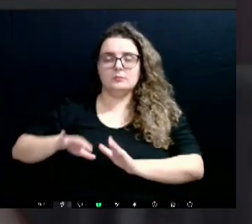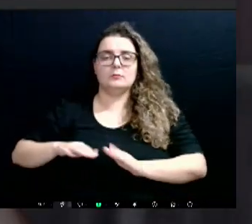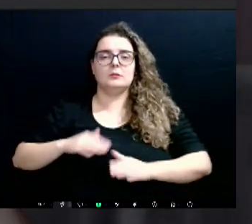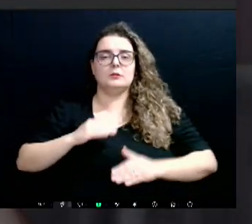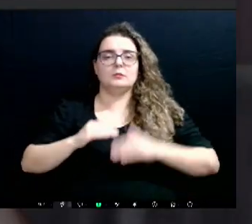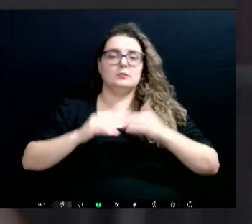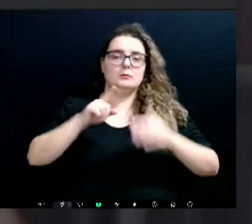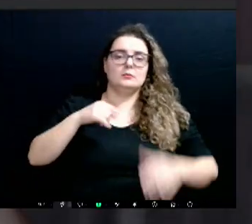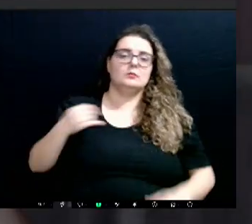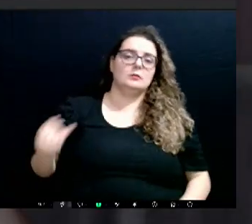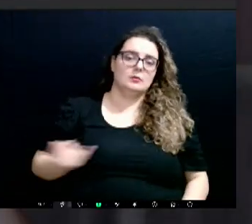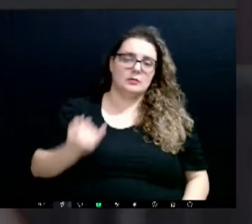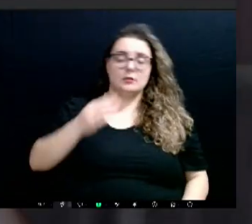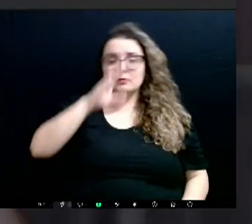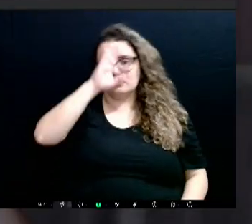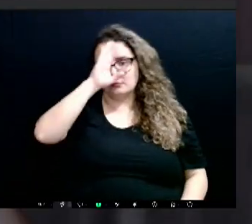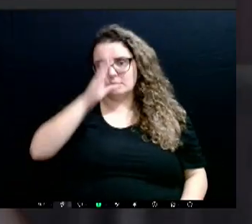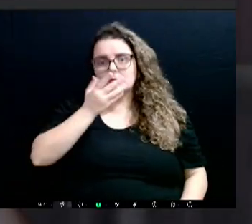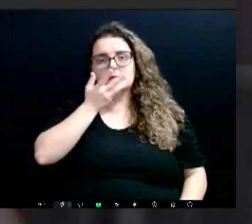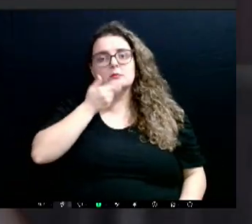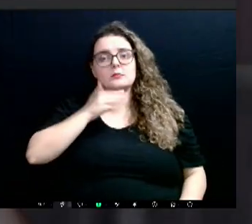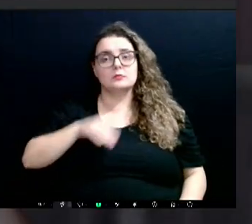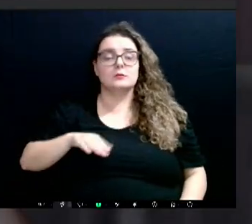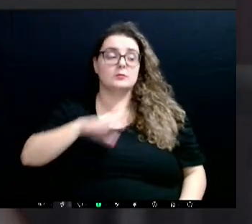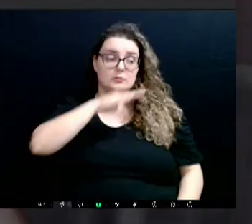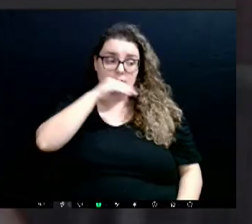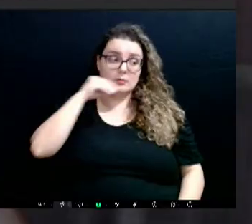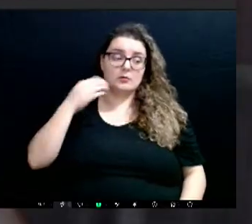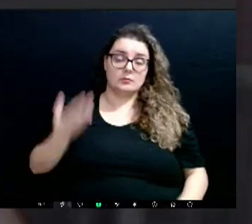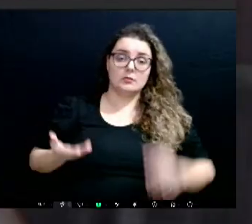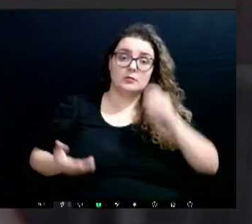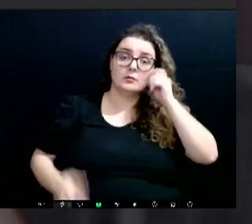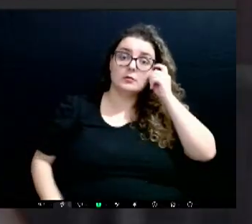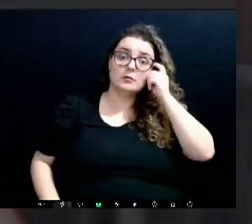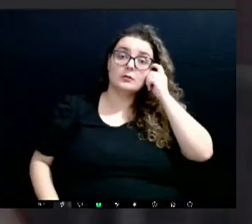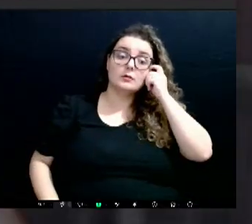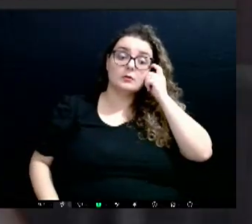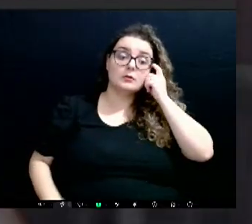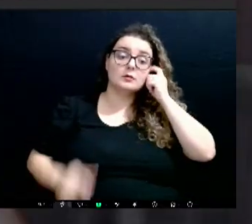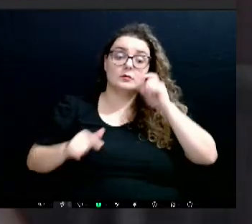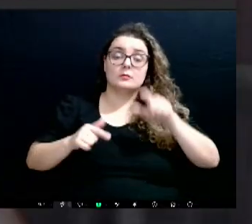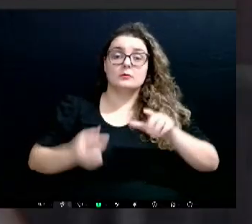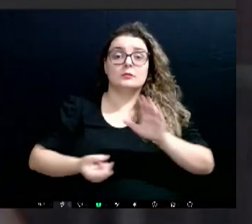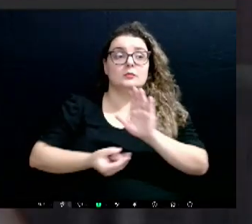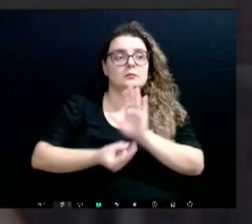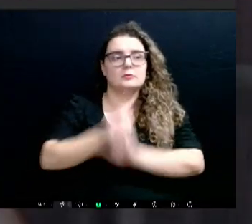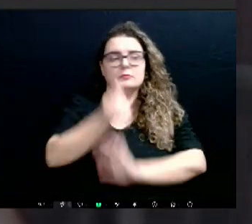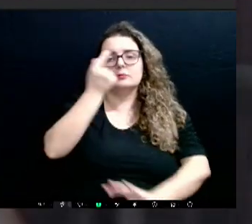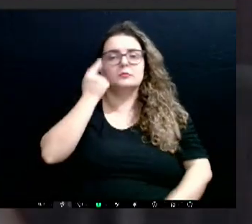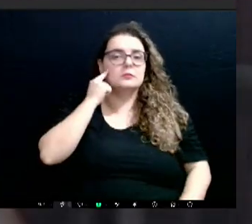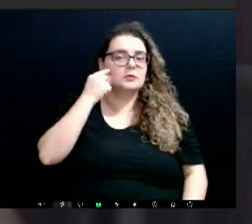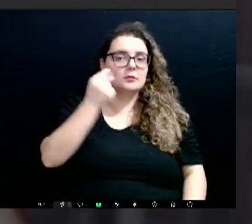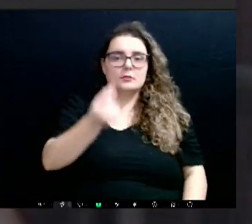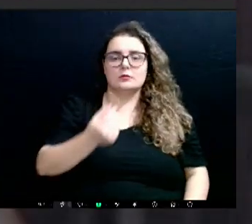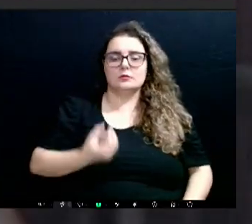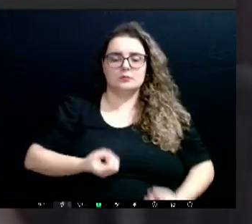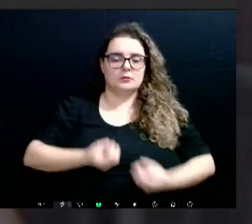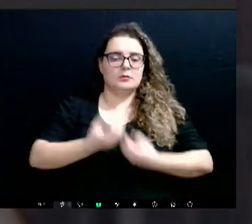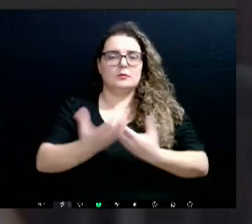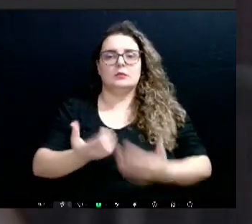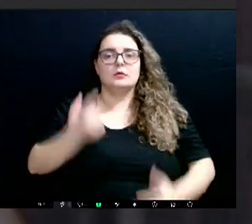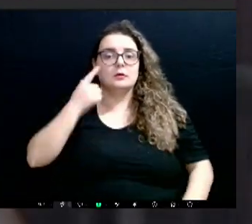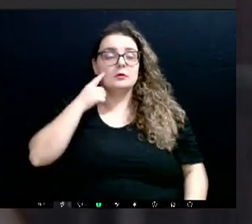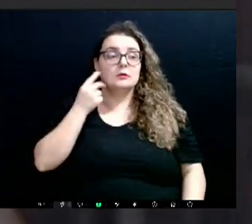importantíssimo, principalmente para a criança, para o adolescente. Esse espaço de criar, esse espaço de se expressar, criatividade,